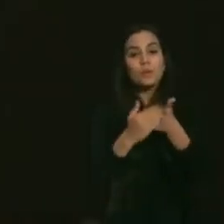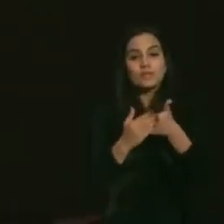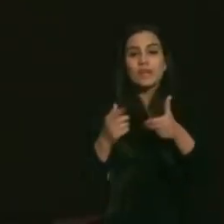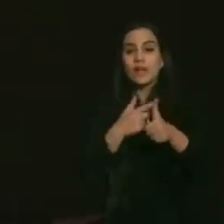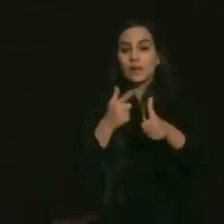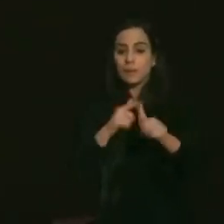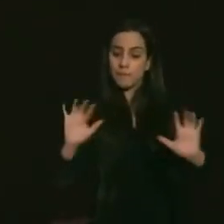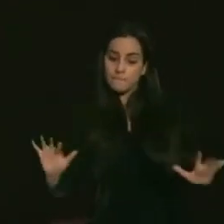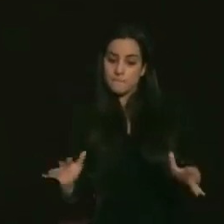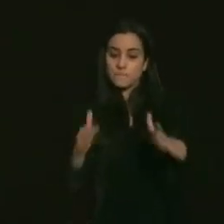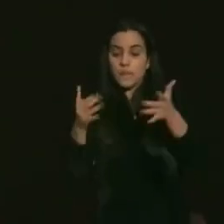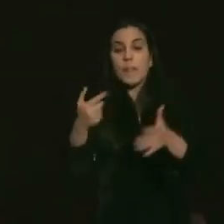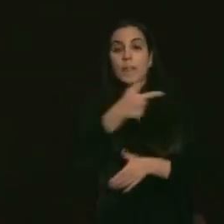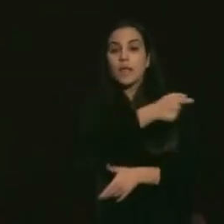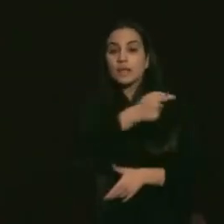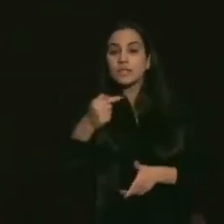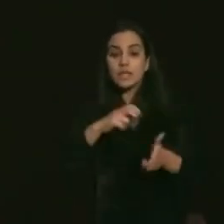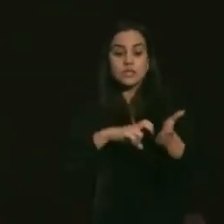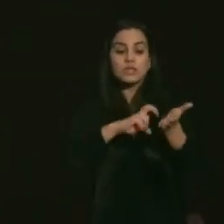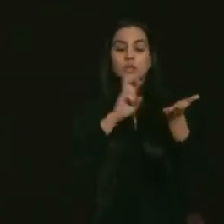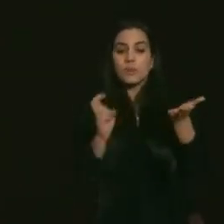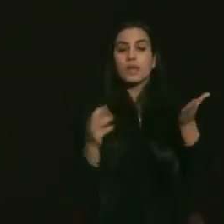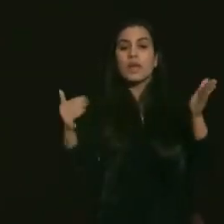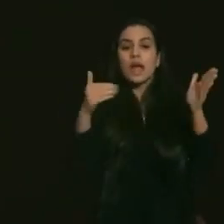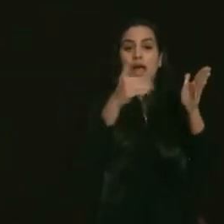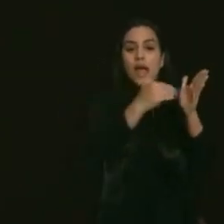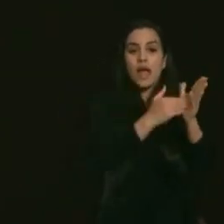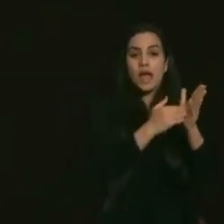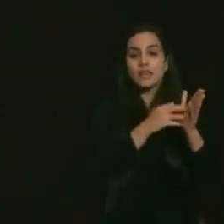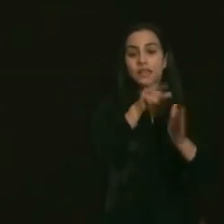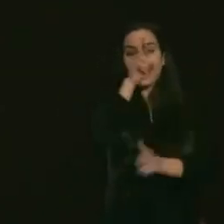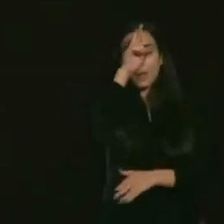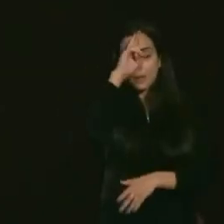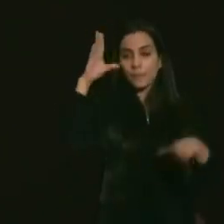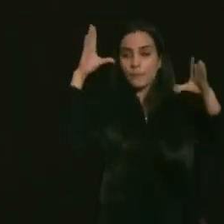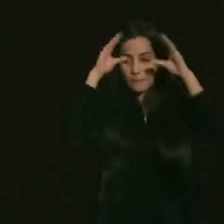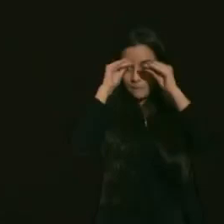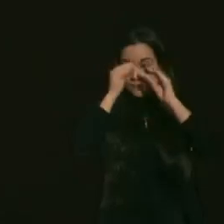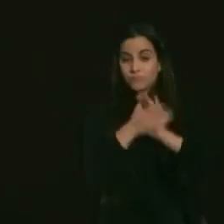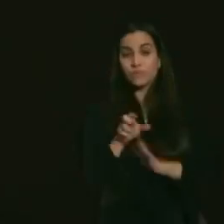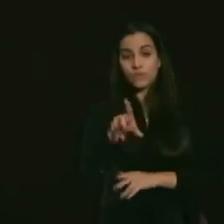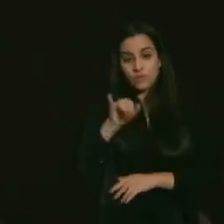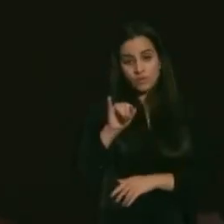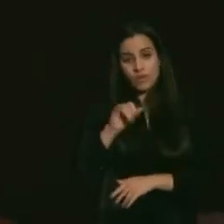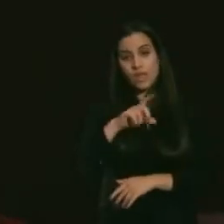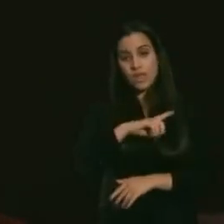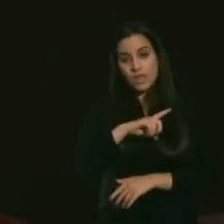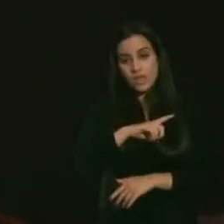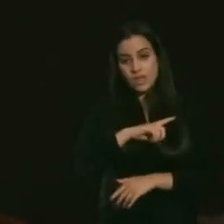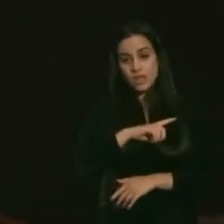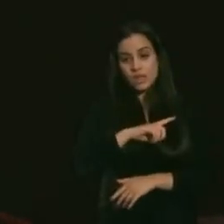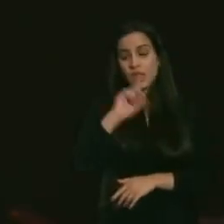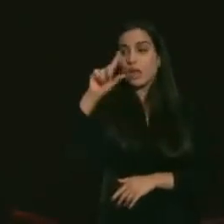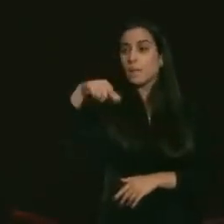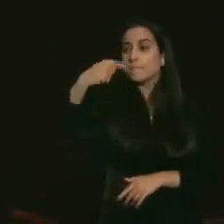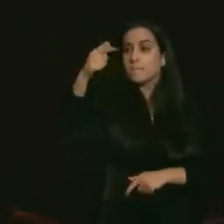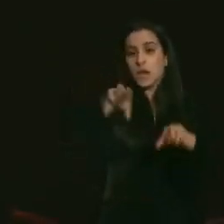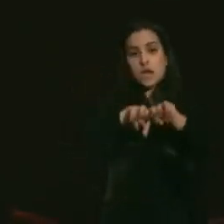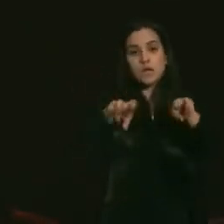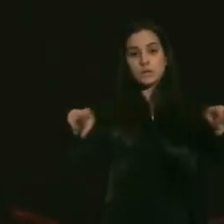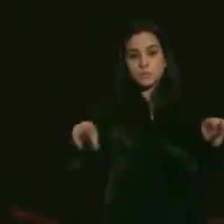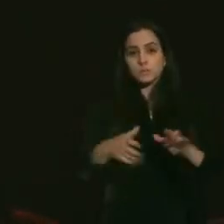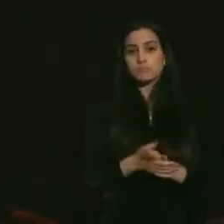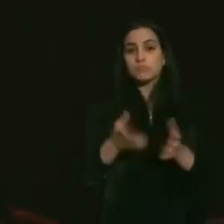leva, das 7 da manhã até 6:30. Você vai ver o link ali atrás. Eu quero